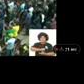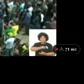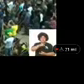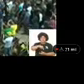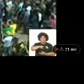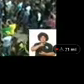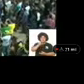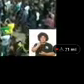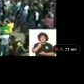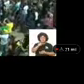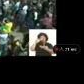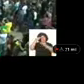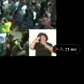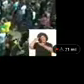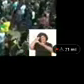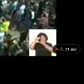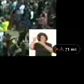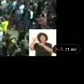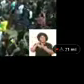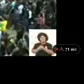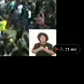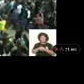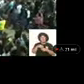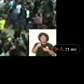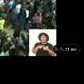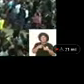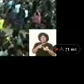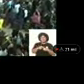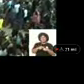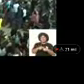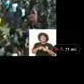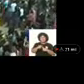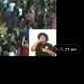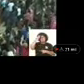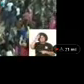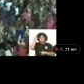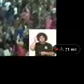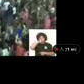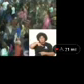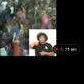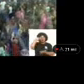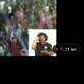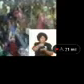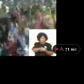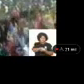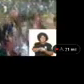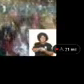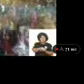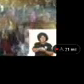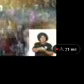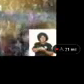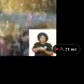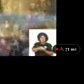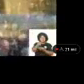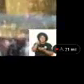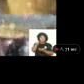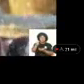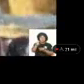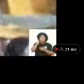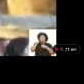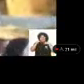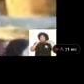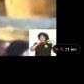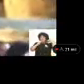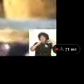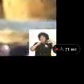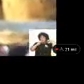Muito obrigada, porque eu sei que vocês pagam preço. Pagam preço por este governo,